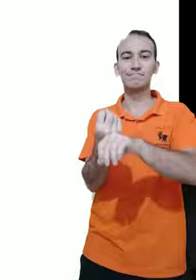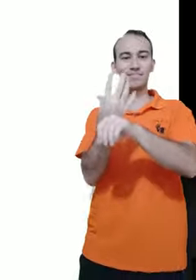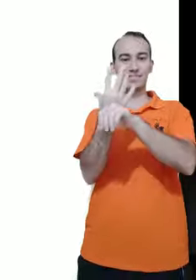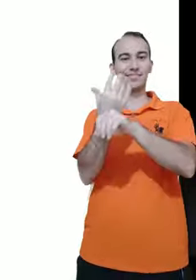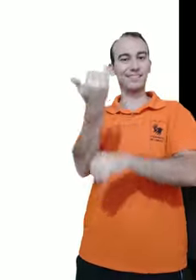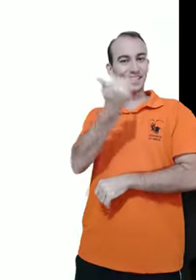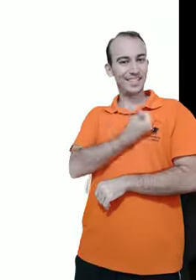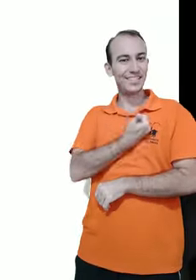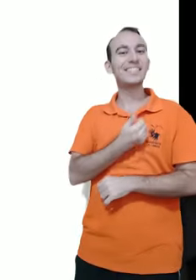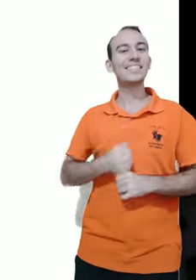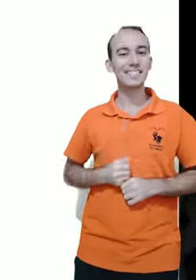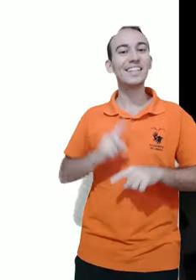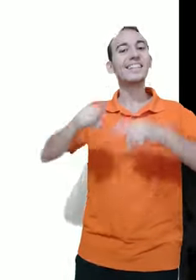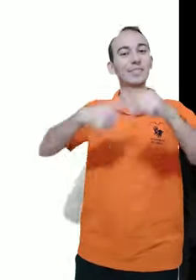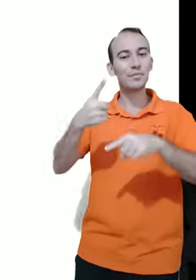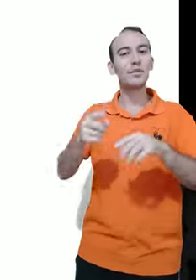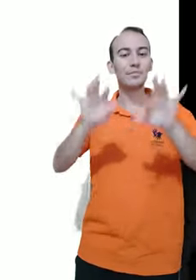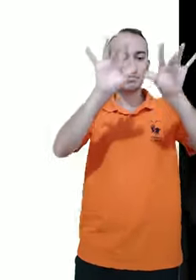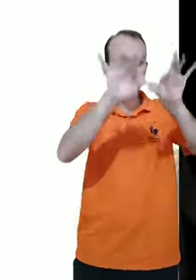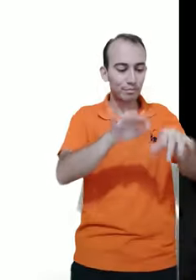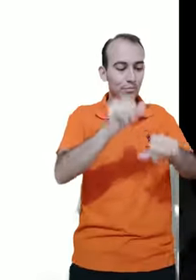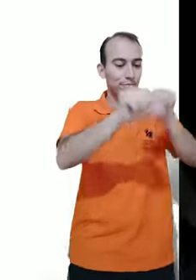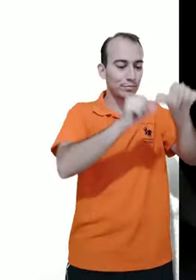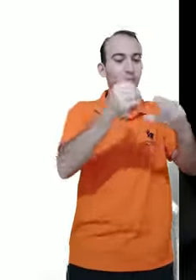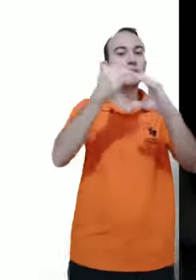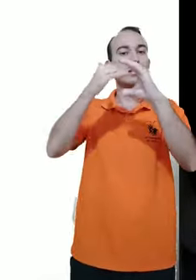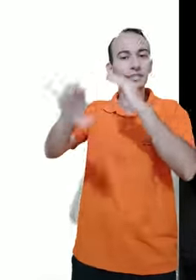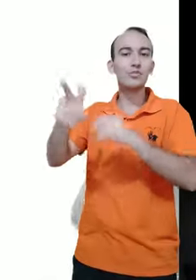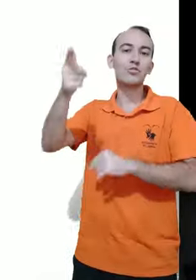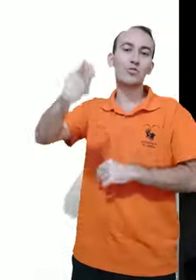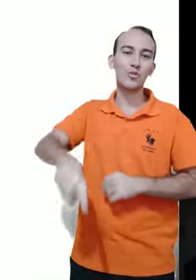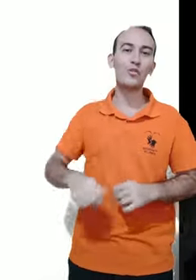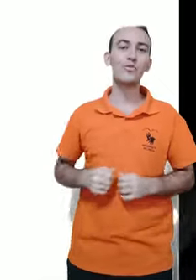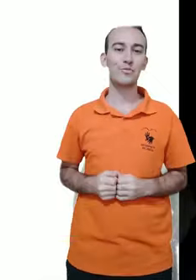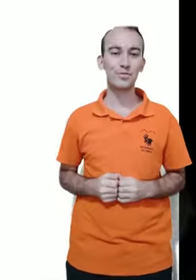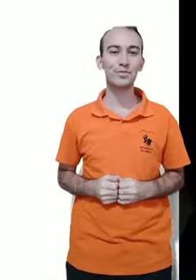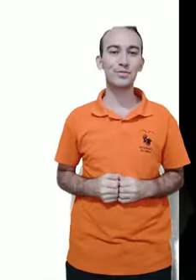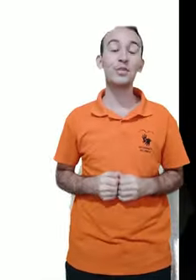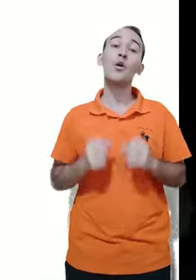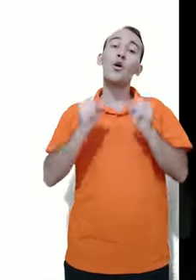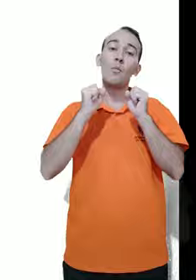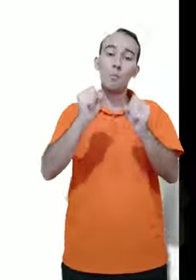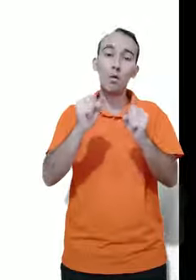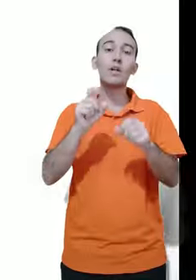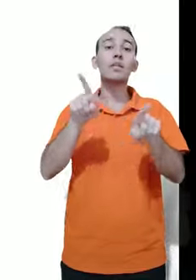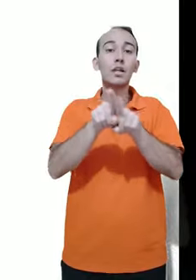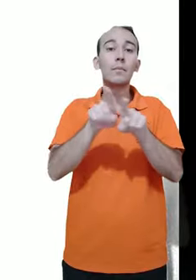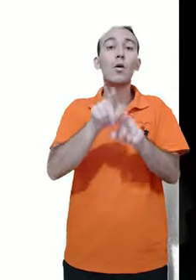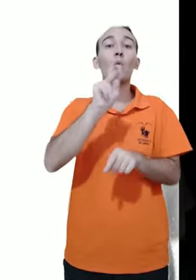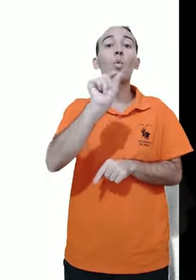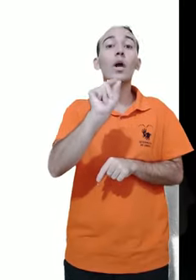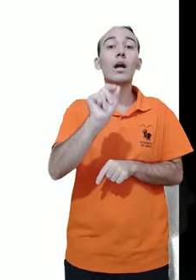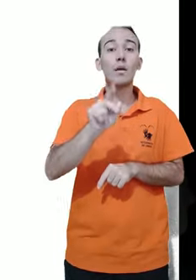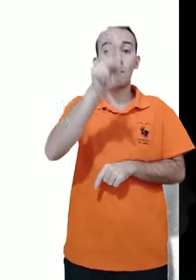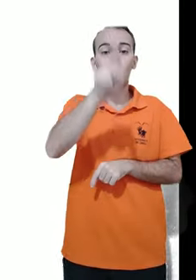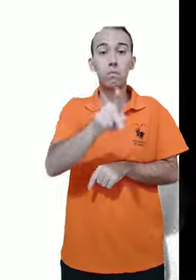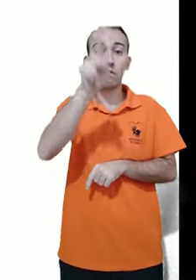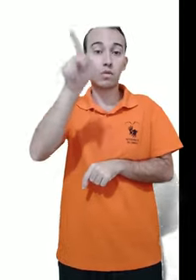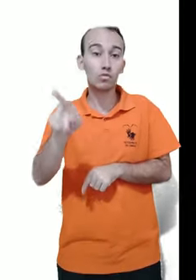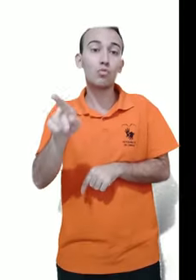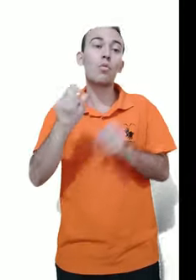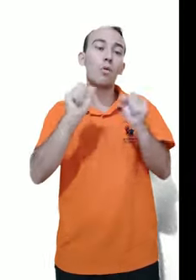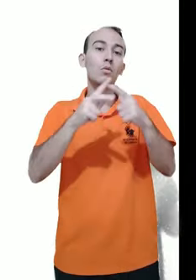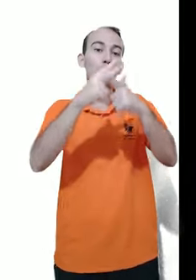alteração é importante salientar que mesmo após o professor já tem corrigida e variado a sua atividade você pode cancelar o envio